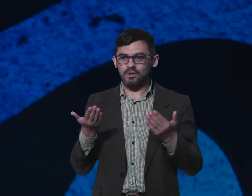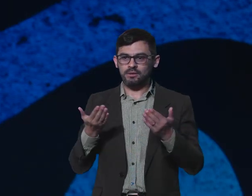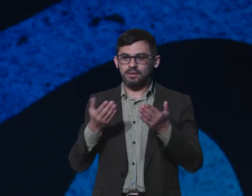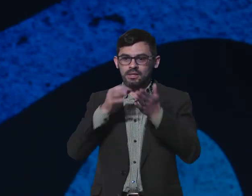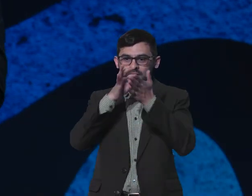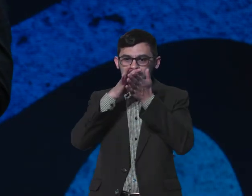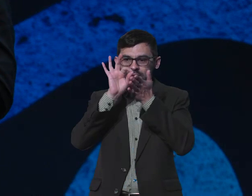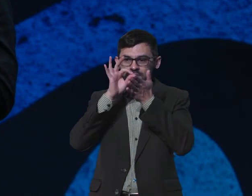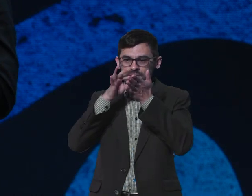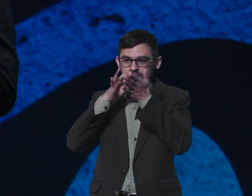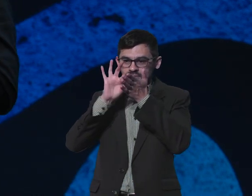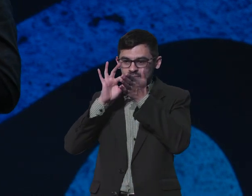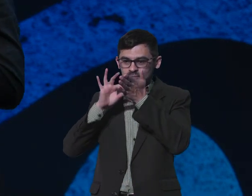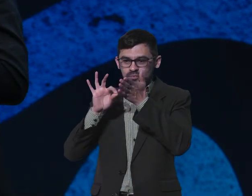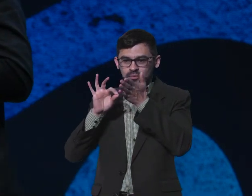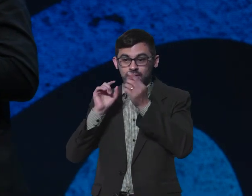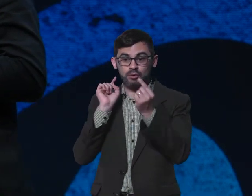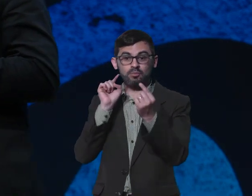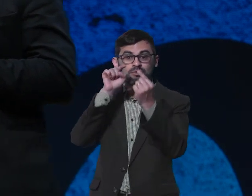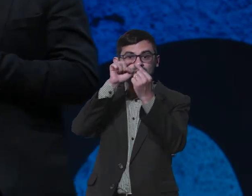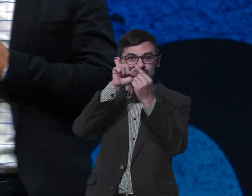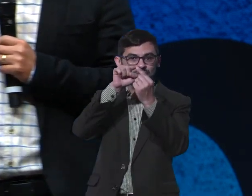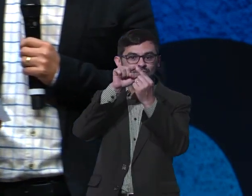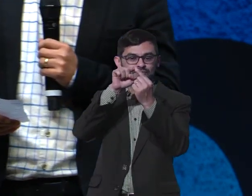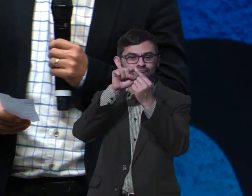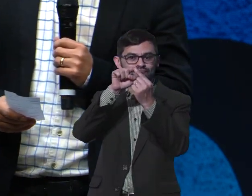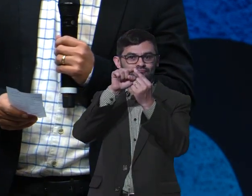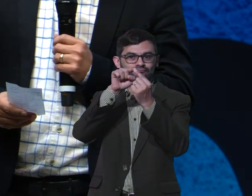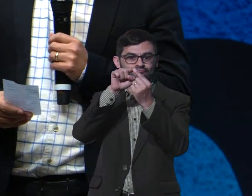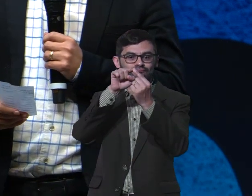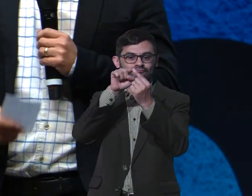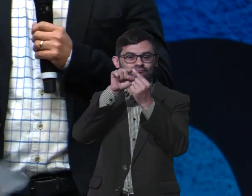marcar alguns desses objetivos aí.